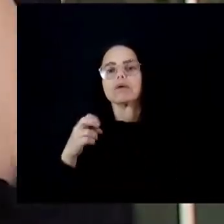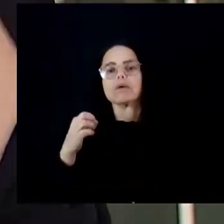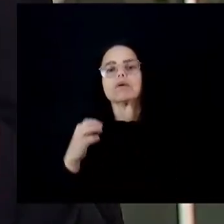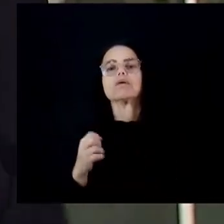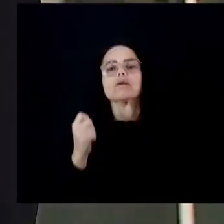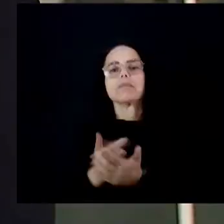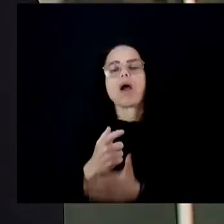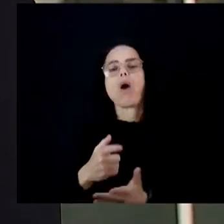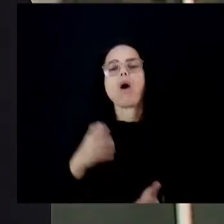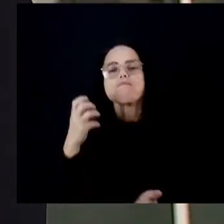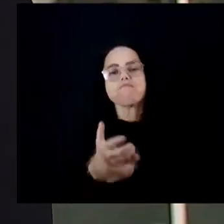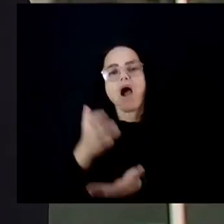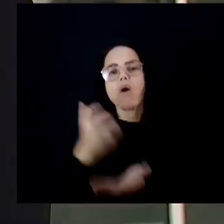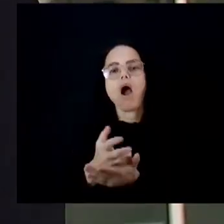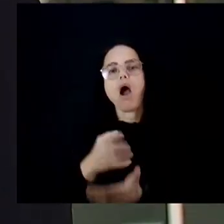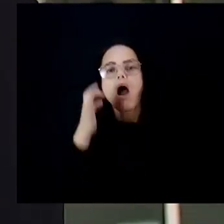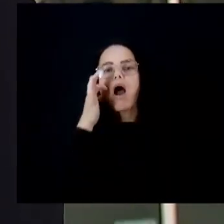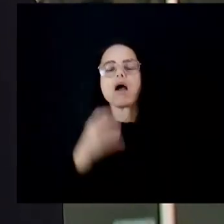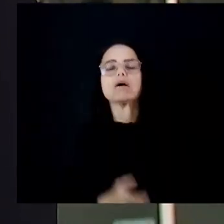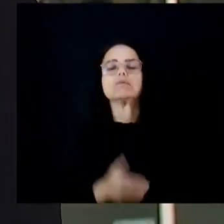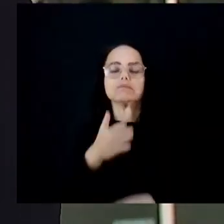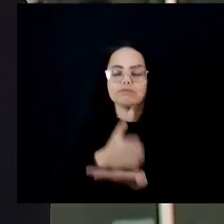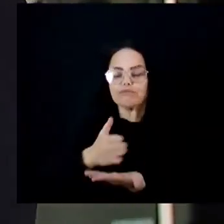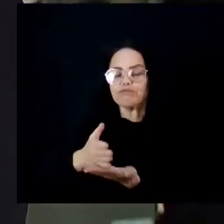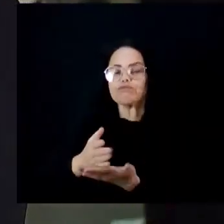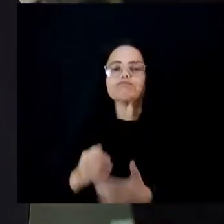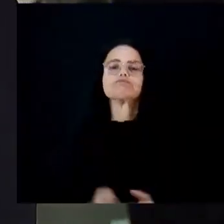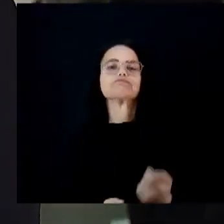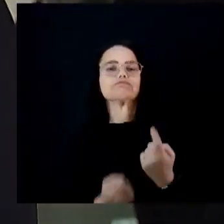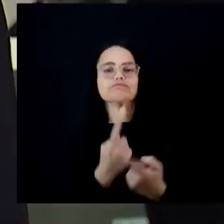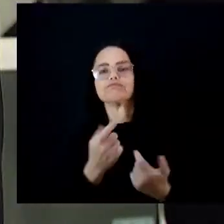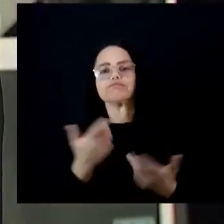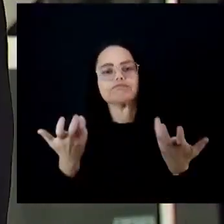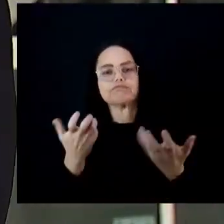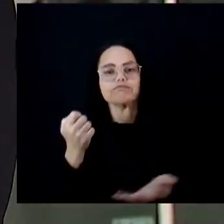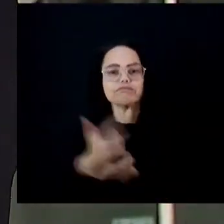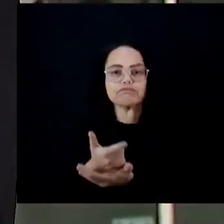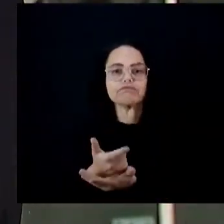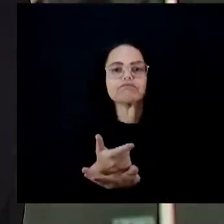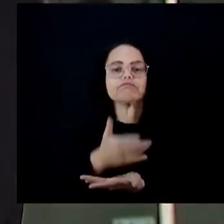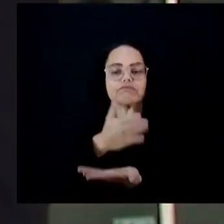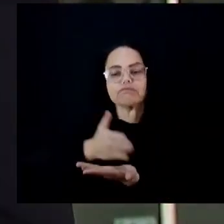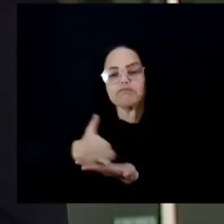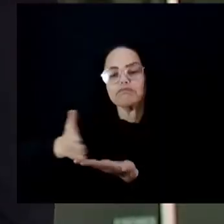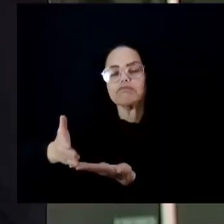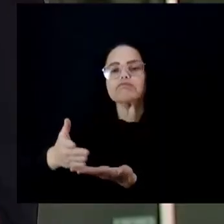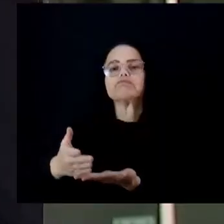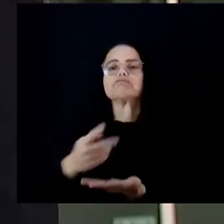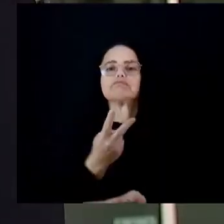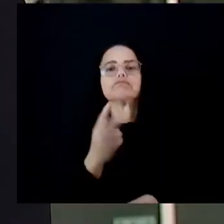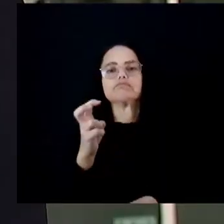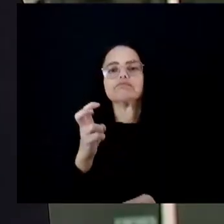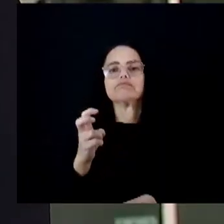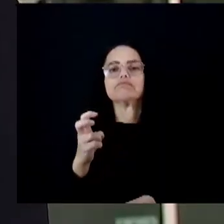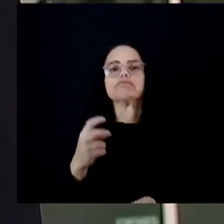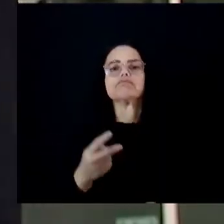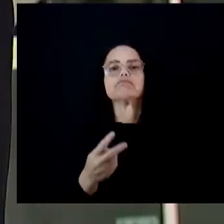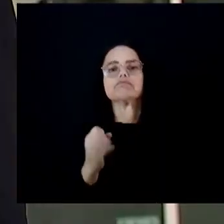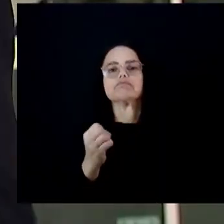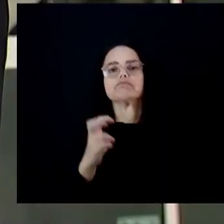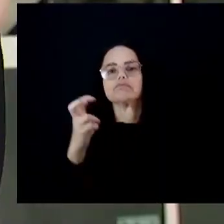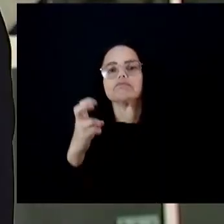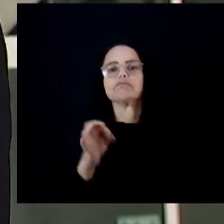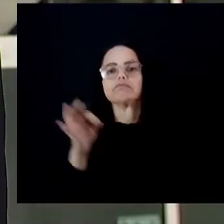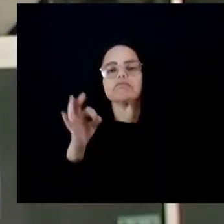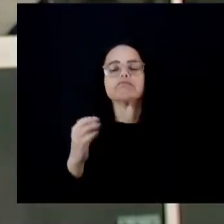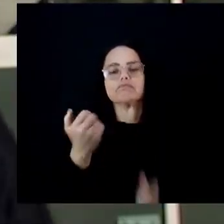também tem um escalonamento, né? De repente, se ele quiser pagar em mais parcelas, ele vai ter de 25% até esses 85% de desconto.